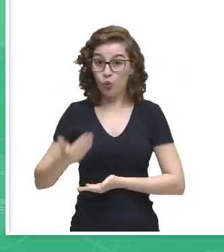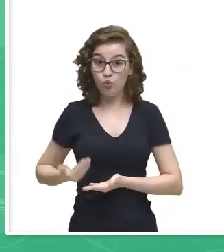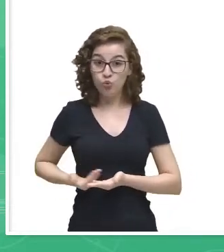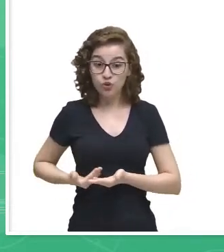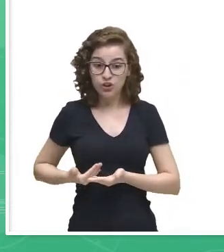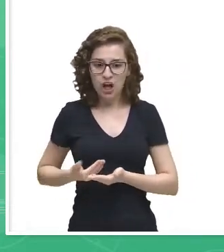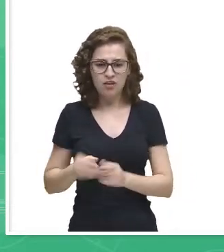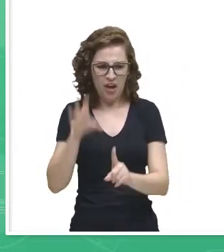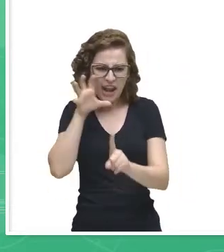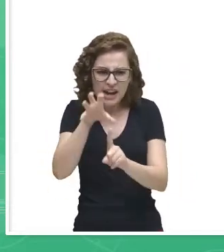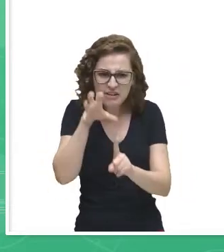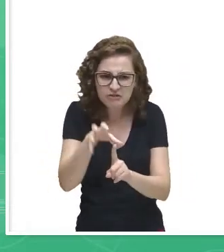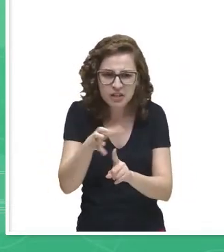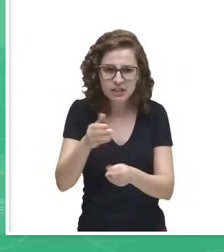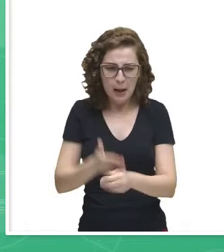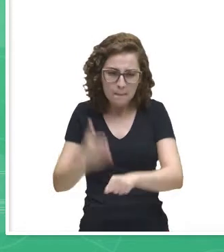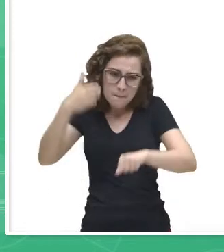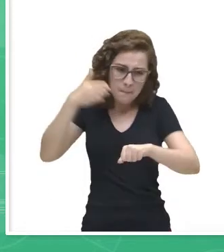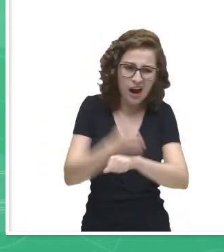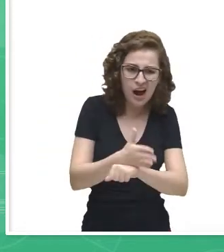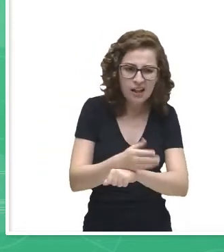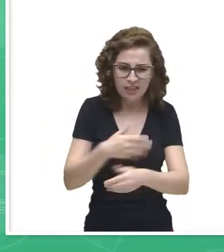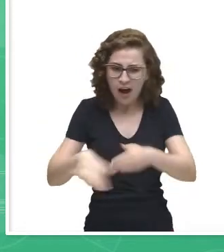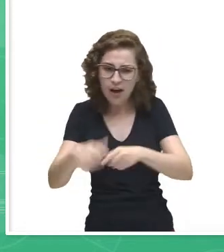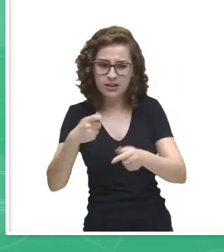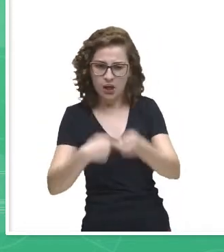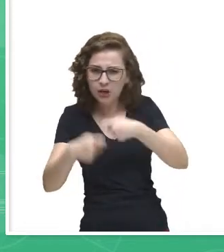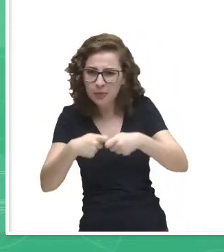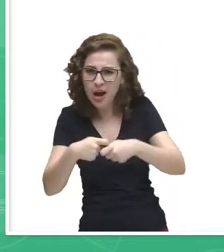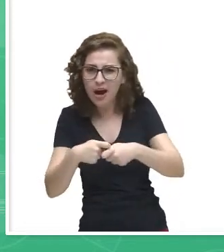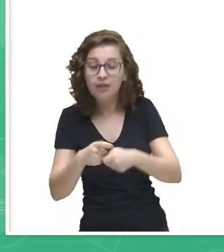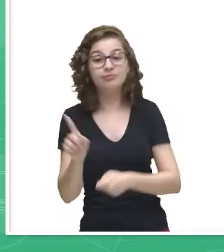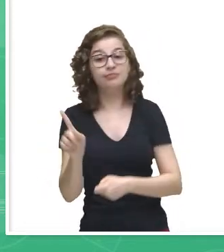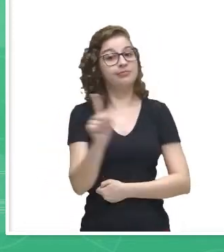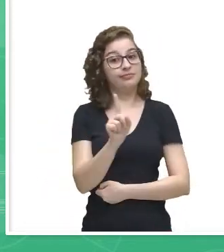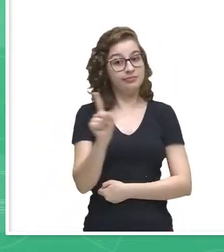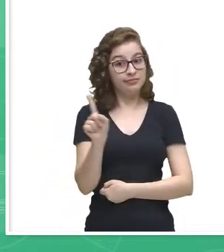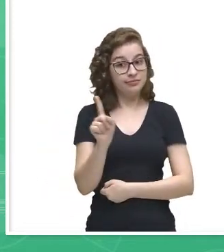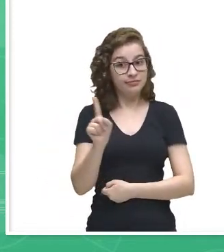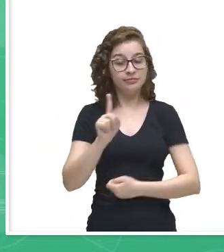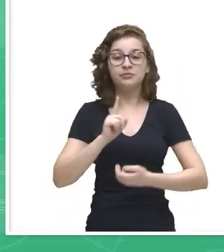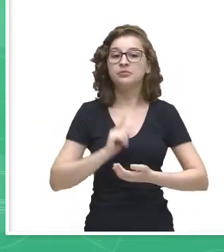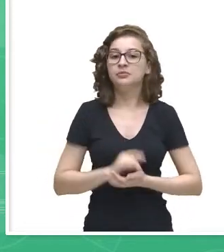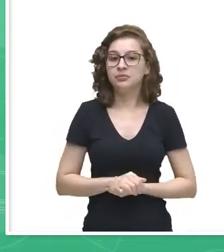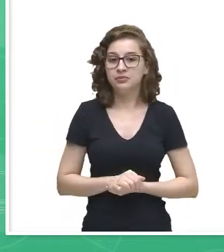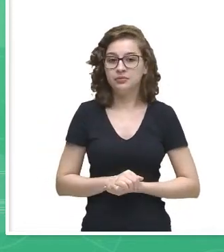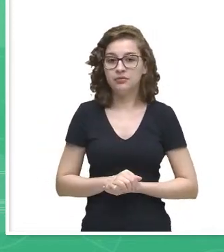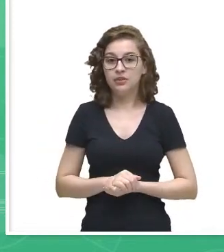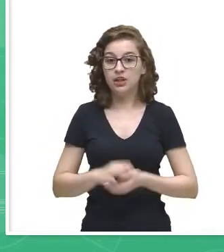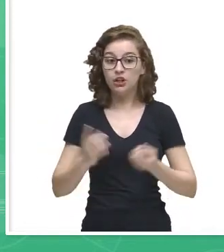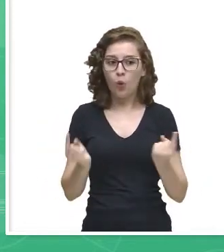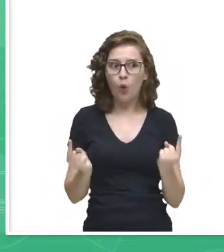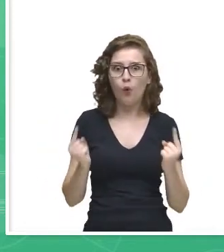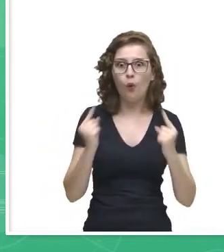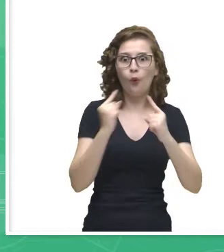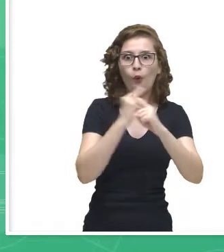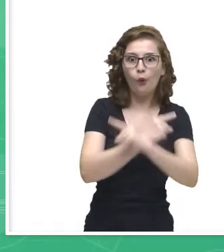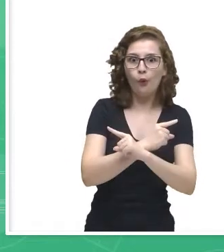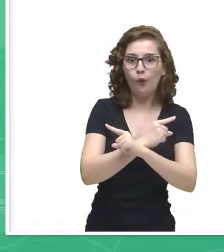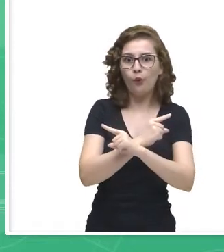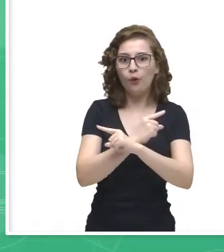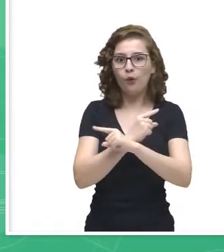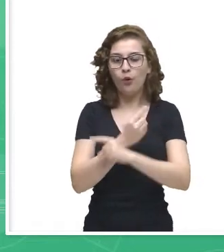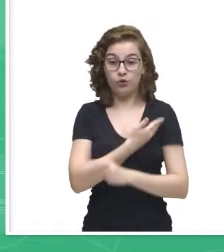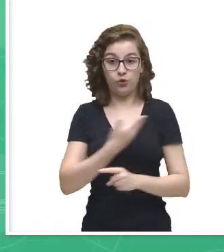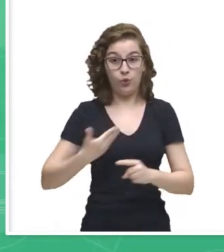do Estado na economia. Então, essa postura antiliberalista vai dizer que o